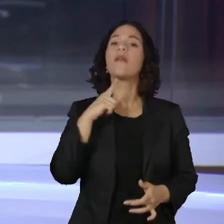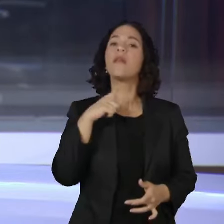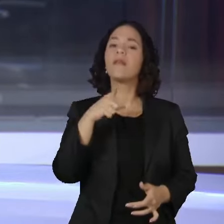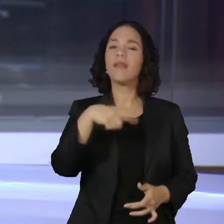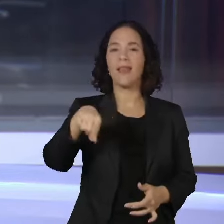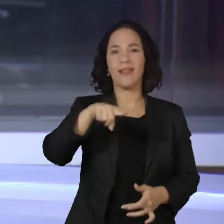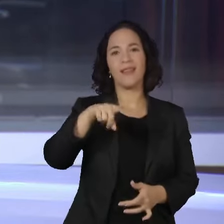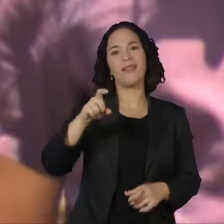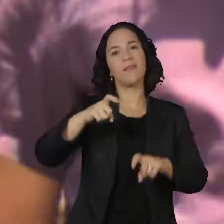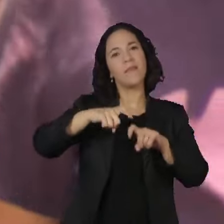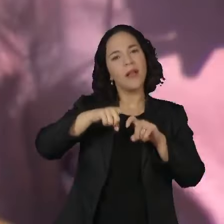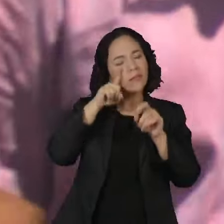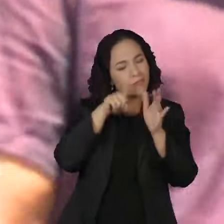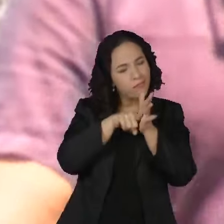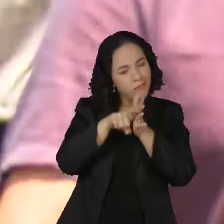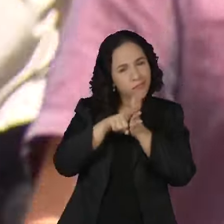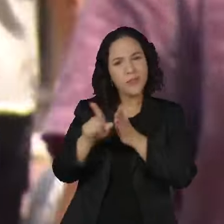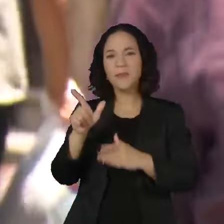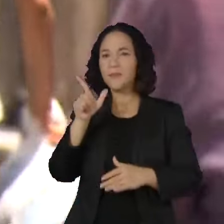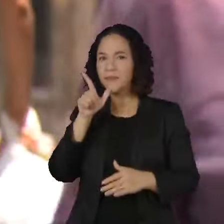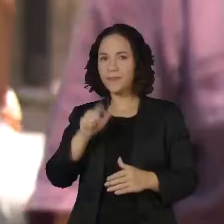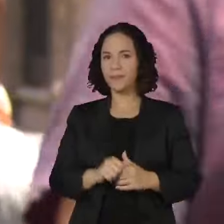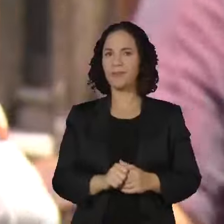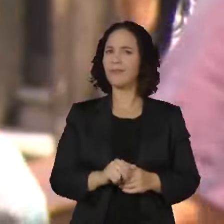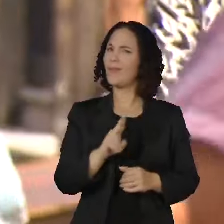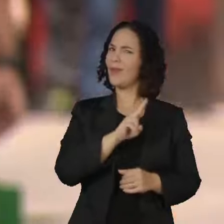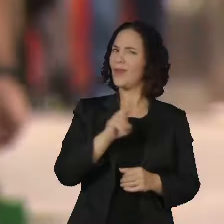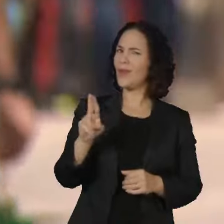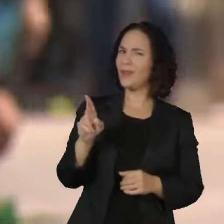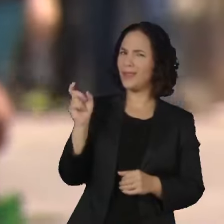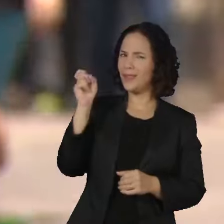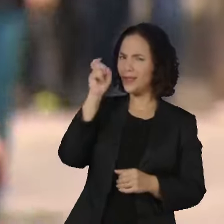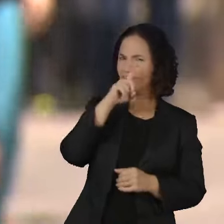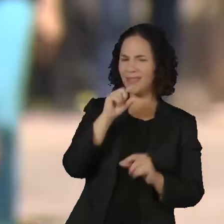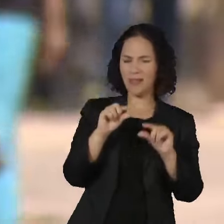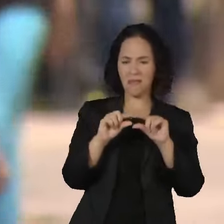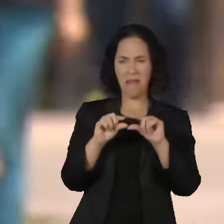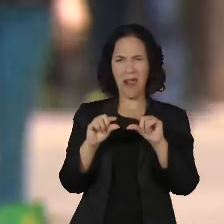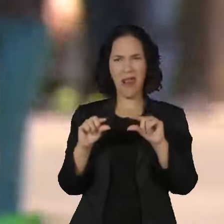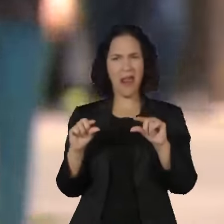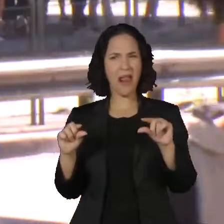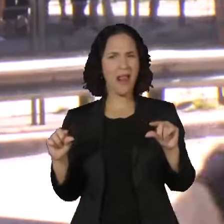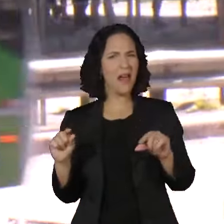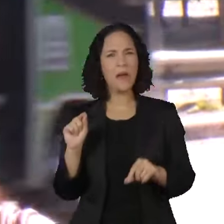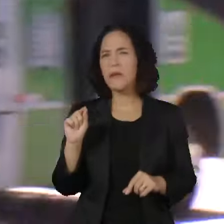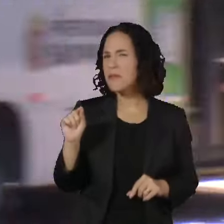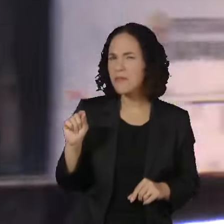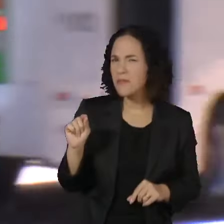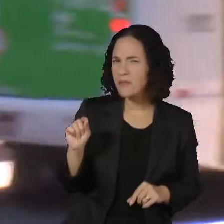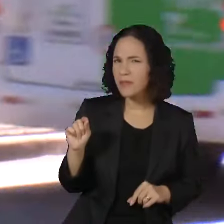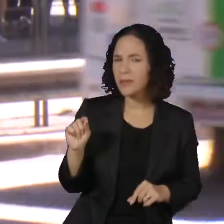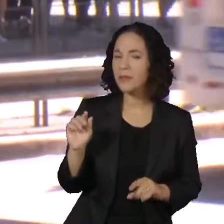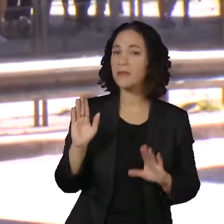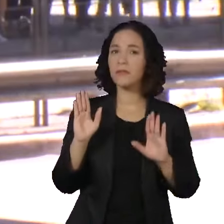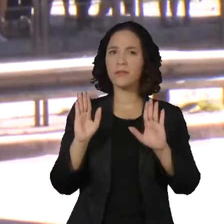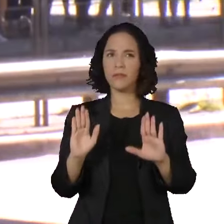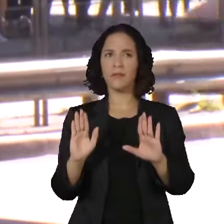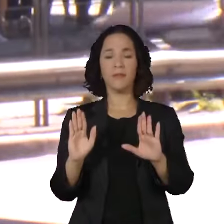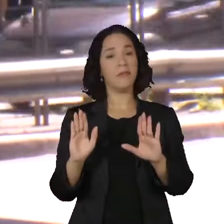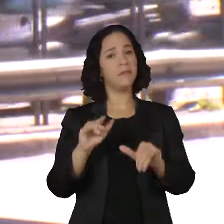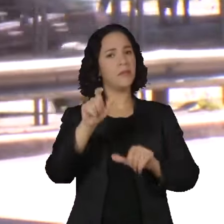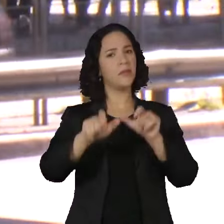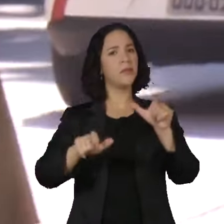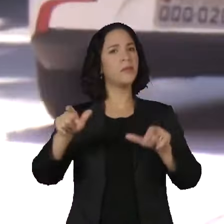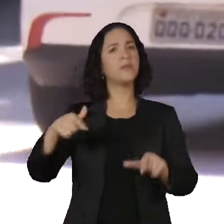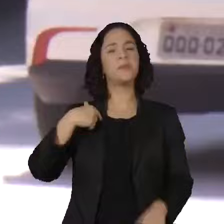de urologia o nome é mesmo difícil hiperplasia prostática benigna mas não é só por isso que muitos